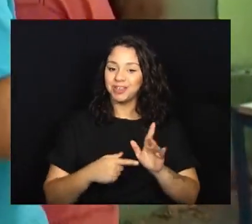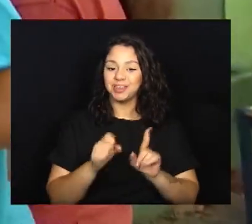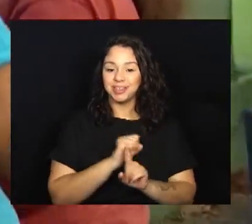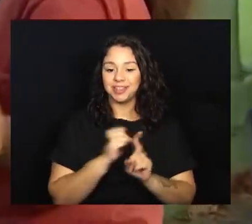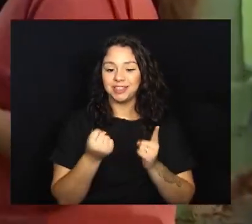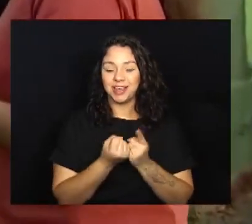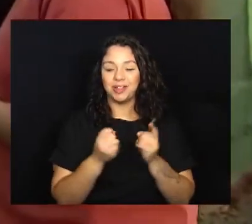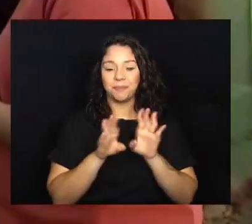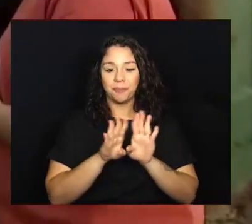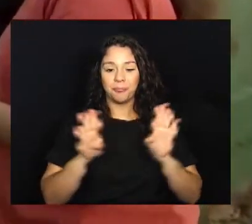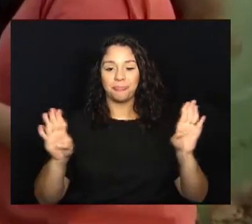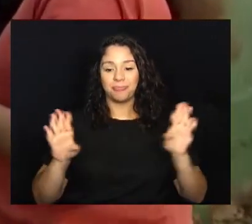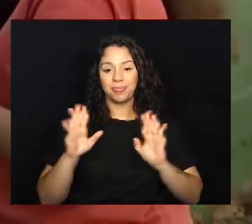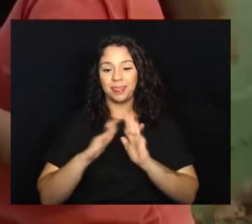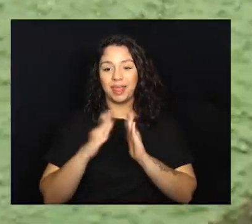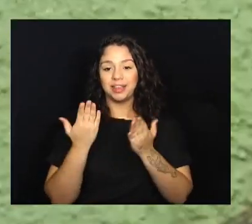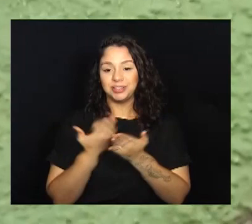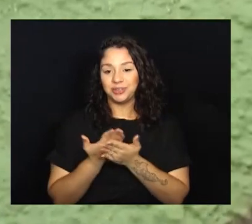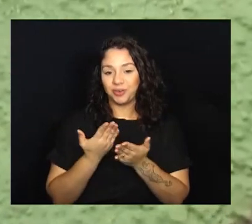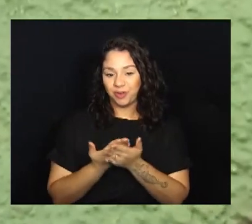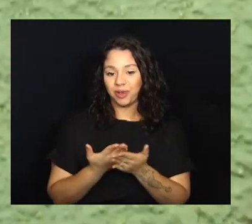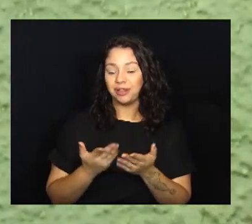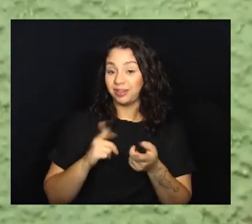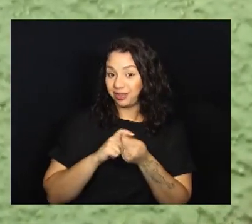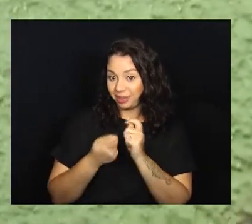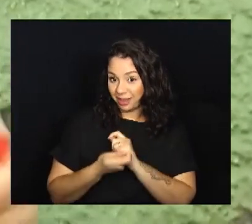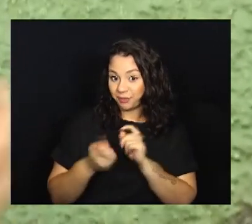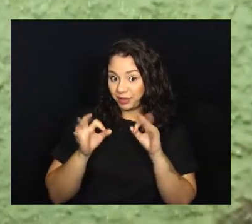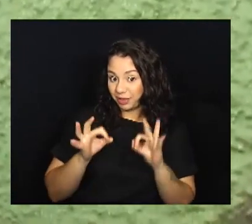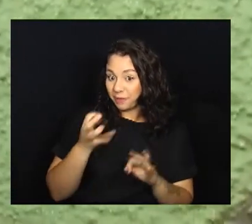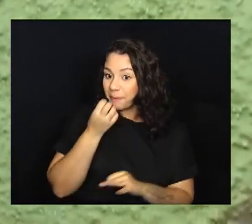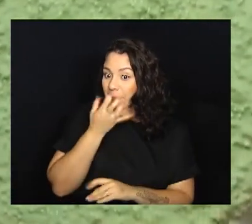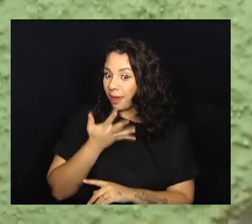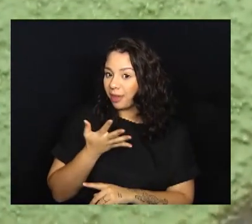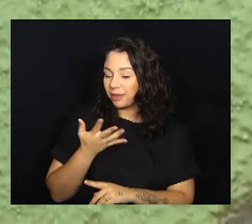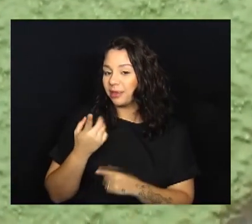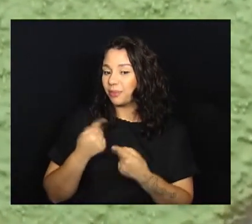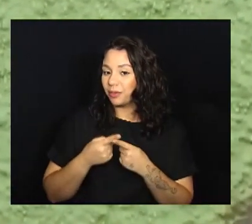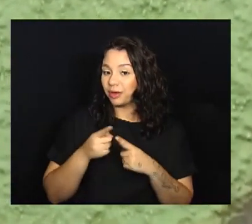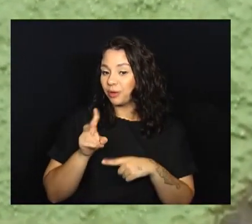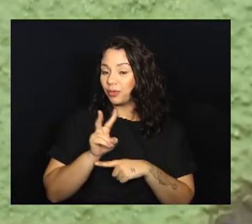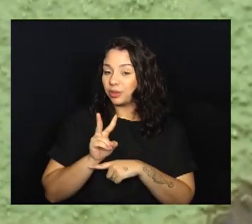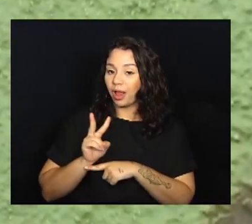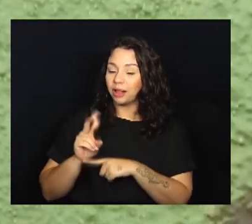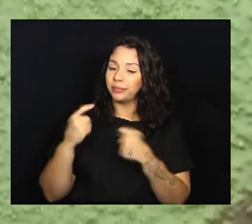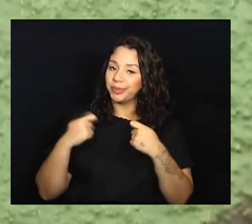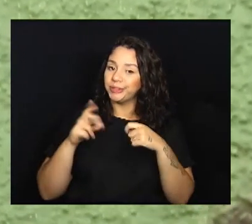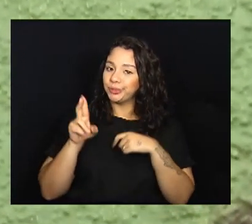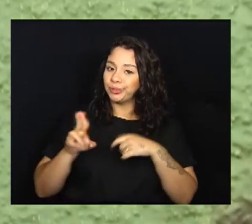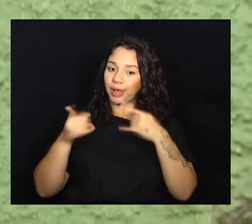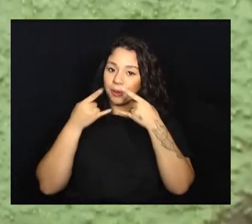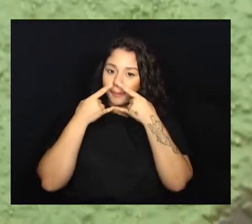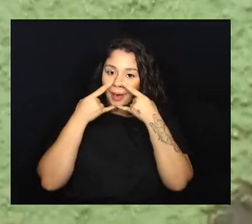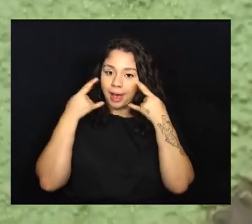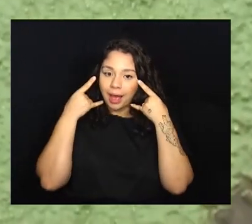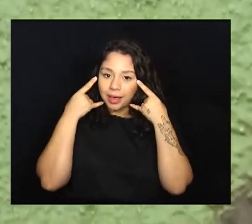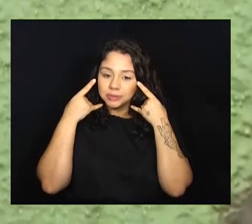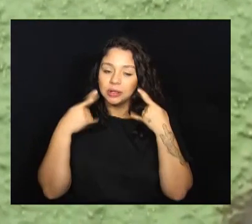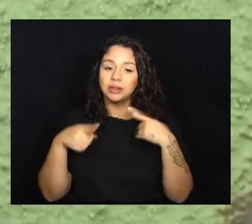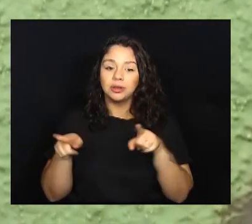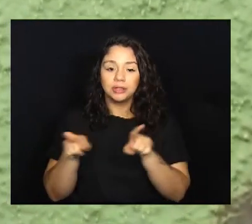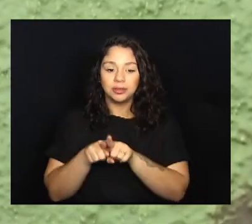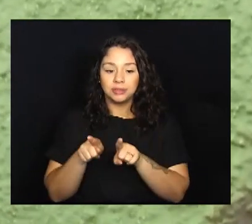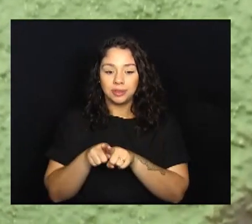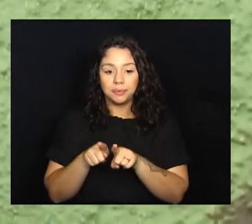muro da escola. E eles se adaptam bem com os cuidados, porque a gente sabe também que tem que usar máscara na hora, usar luva. Como que